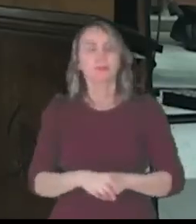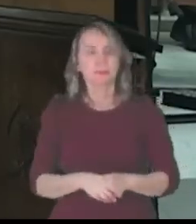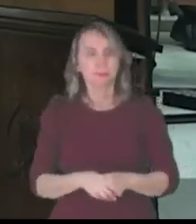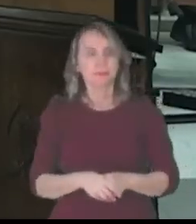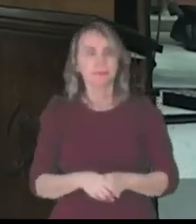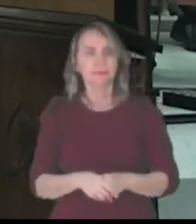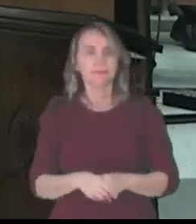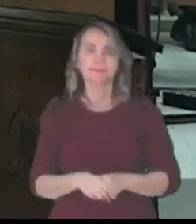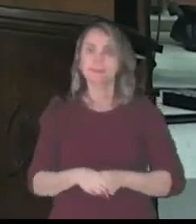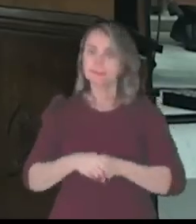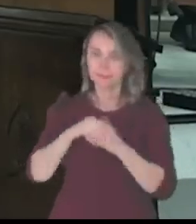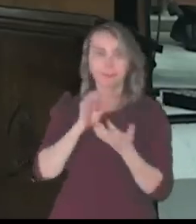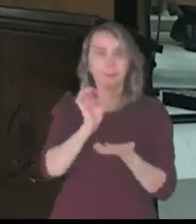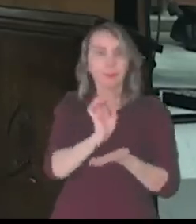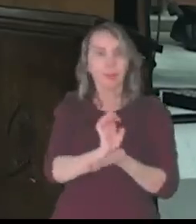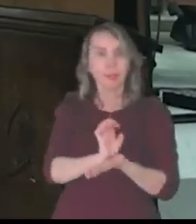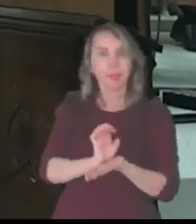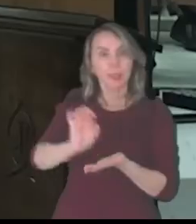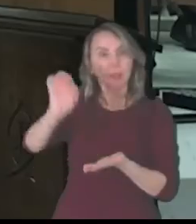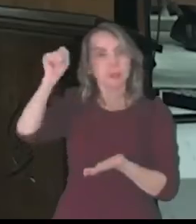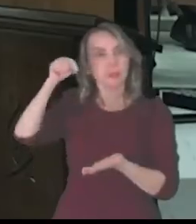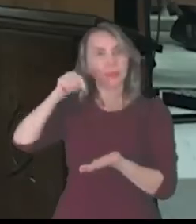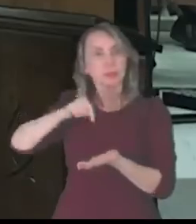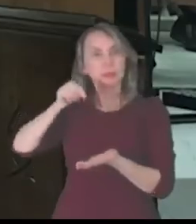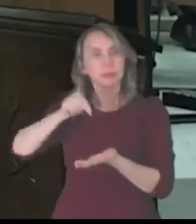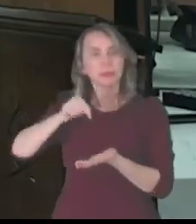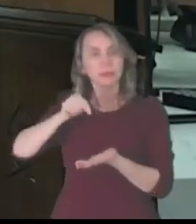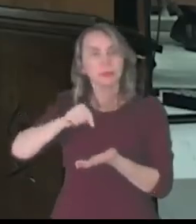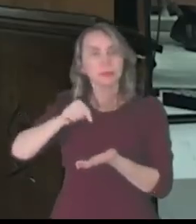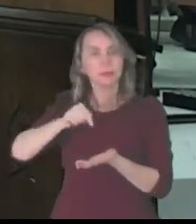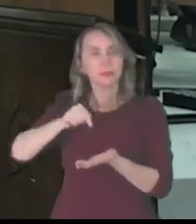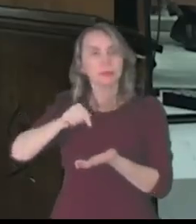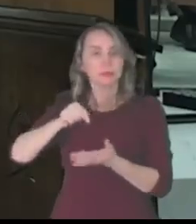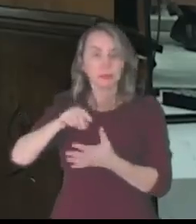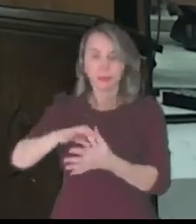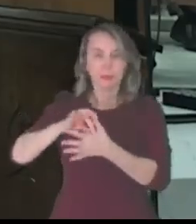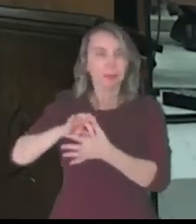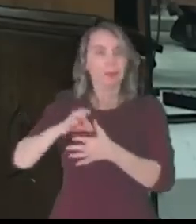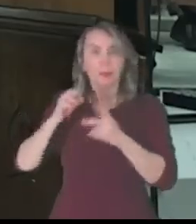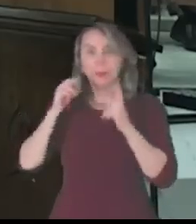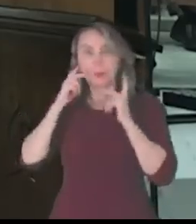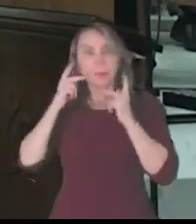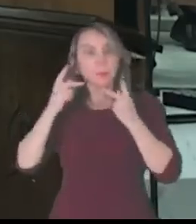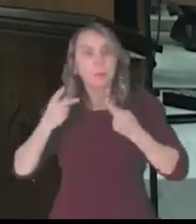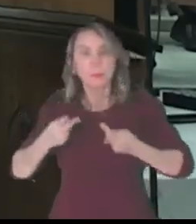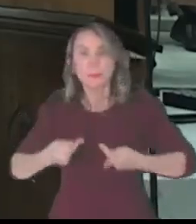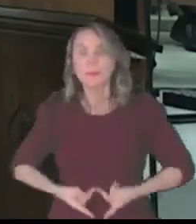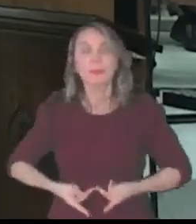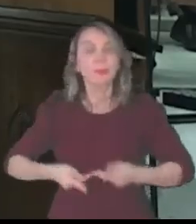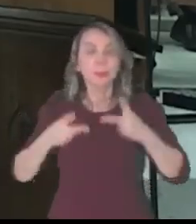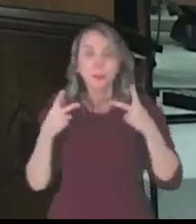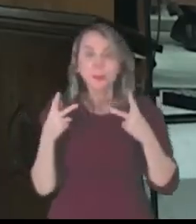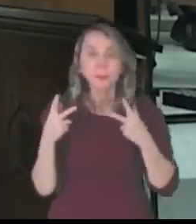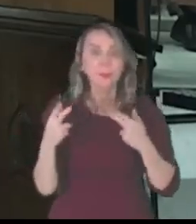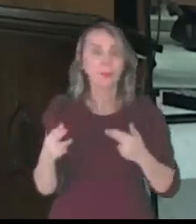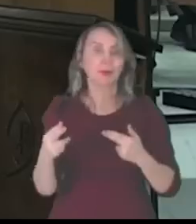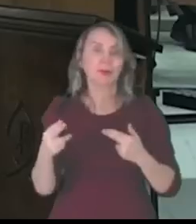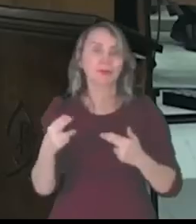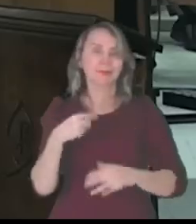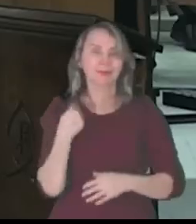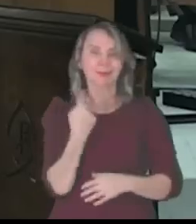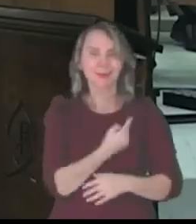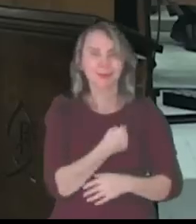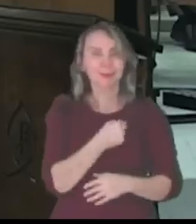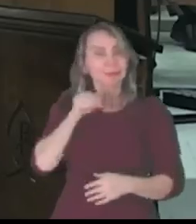Elias era homem sujeito às mesmas paixões que nós e